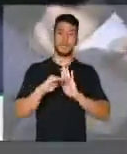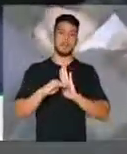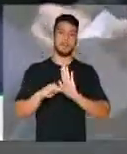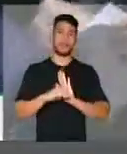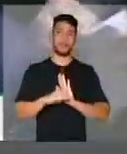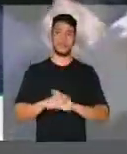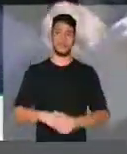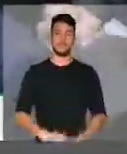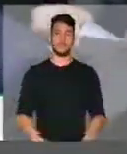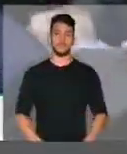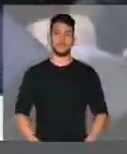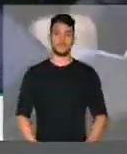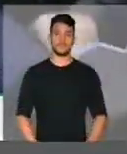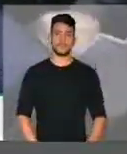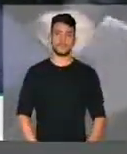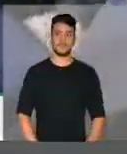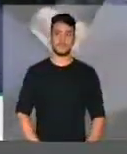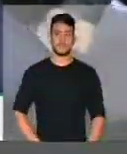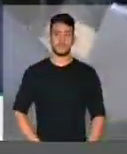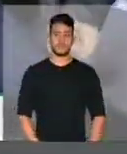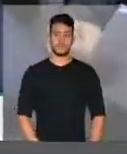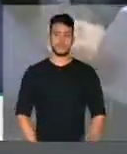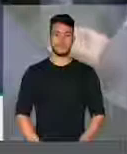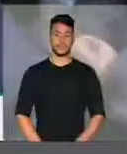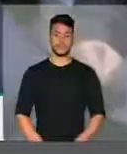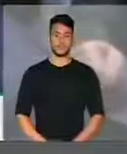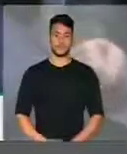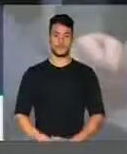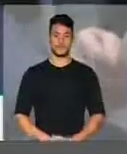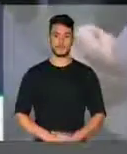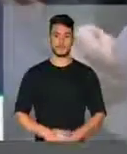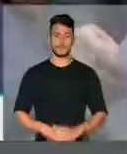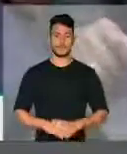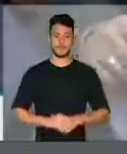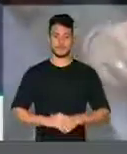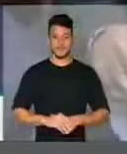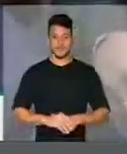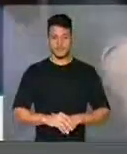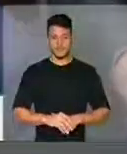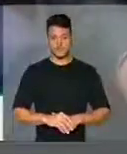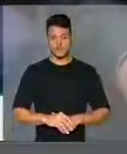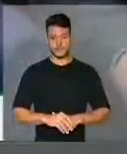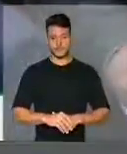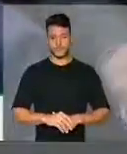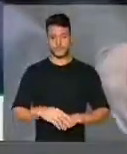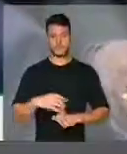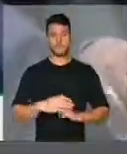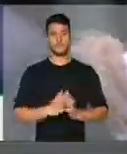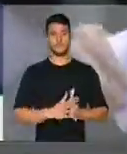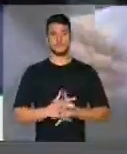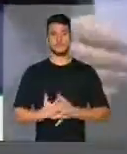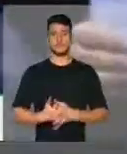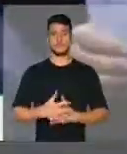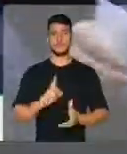apreciar o plp 137 que autoriza a criação de novos municípios no nosso brasil